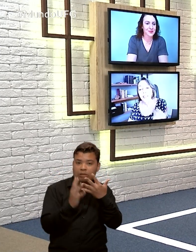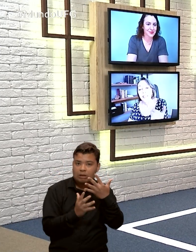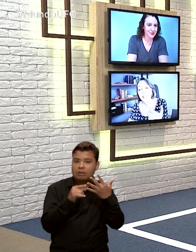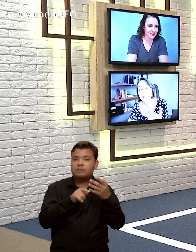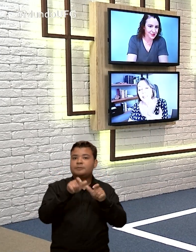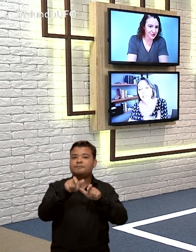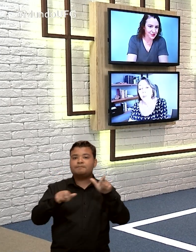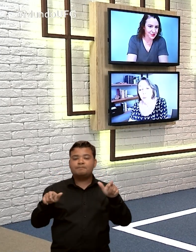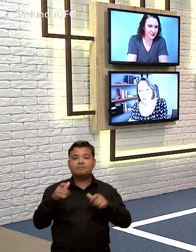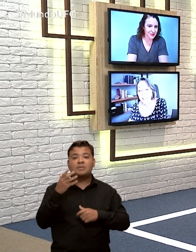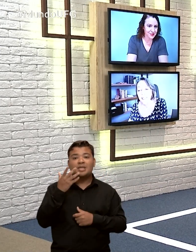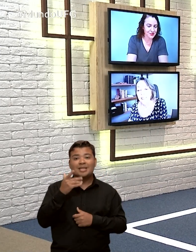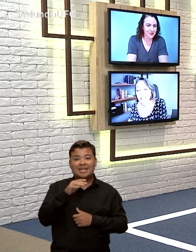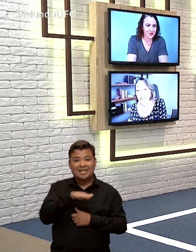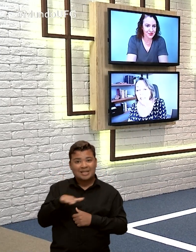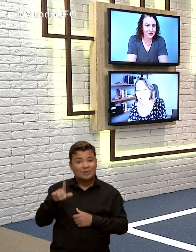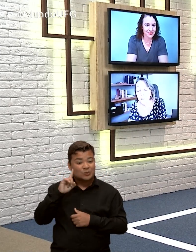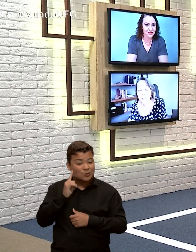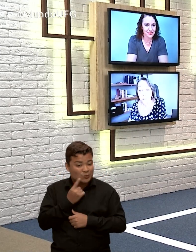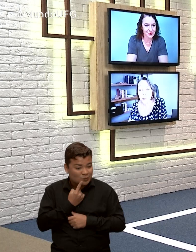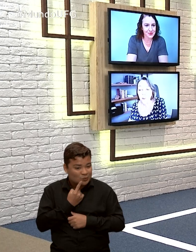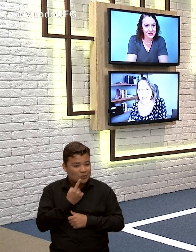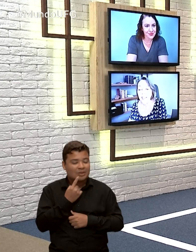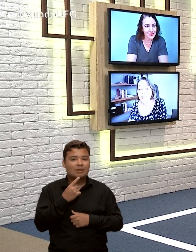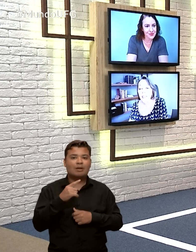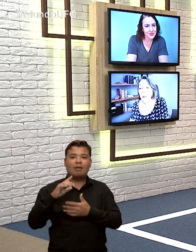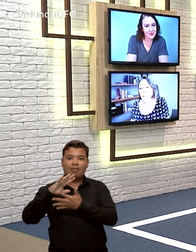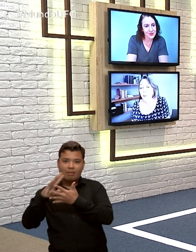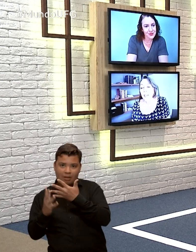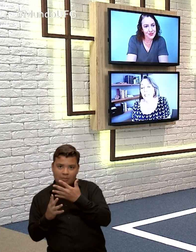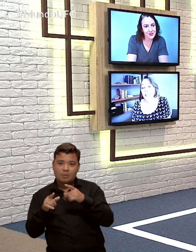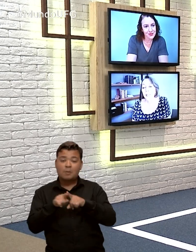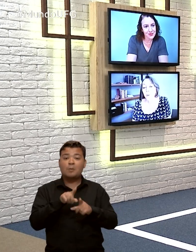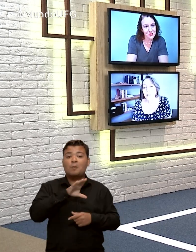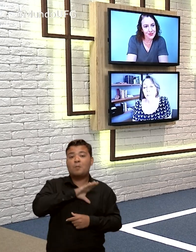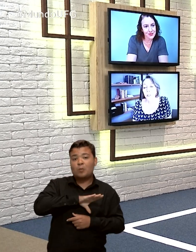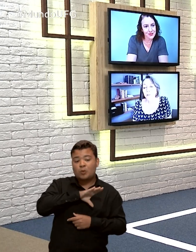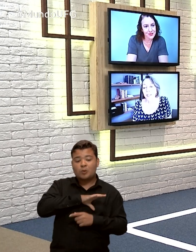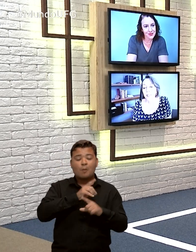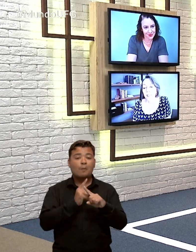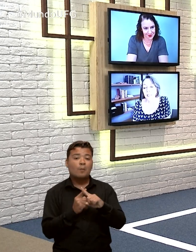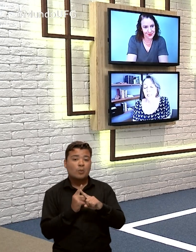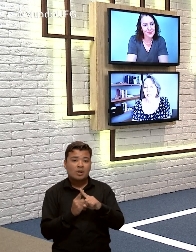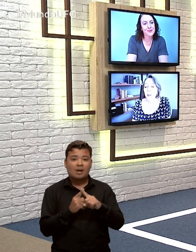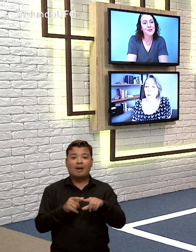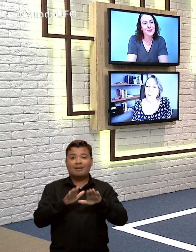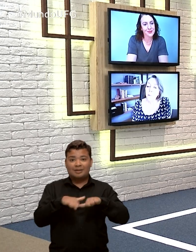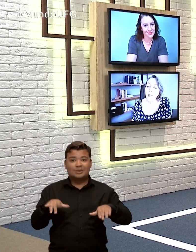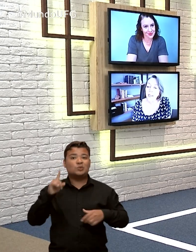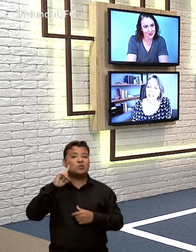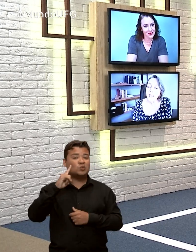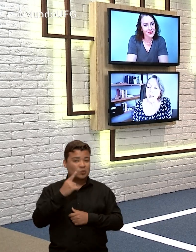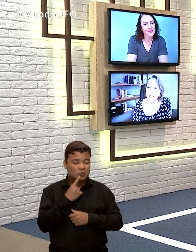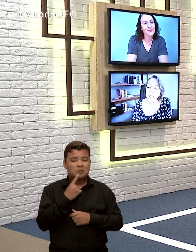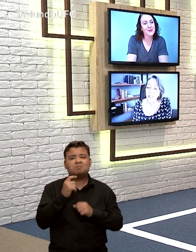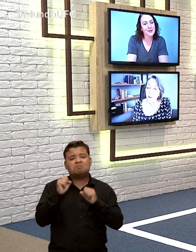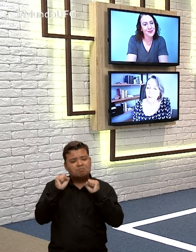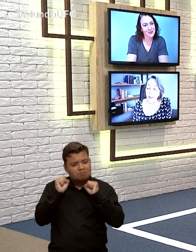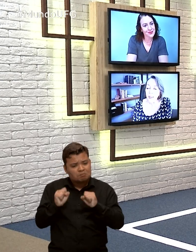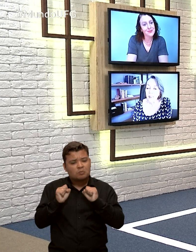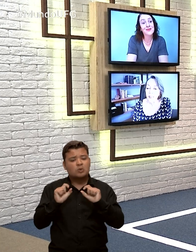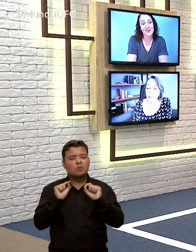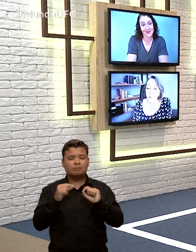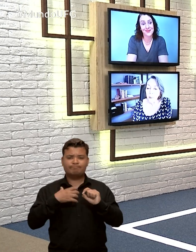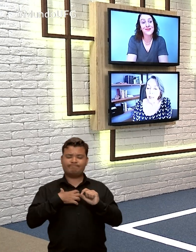para crianças surdas. Libras e português, porque a criança surda pode fazer uma